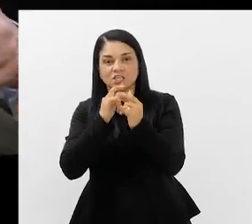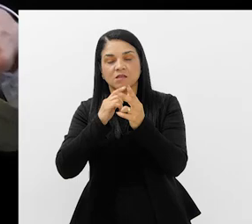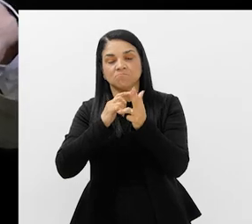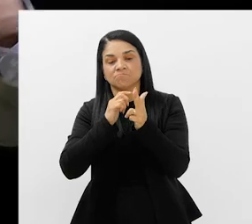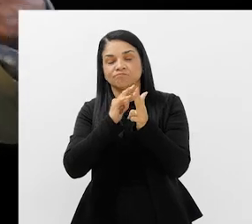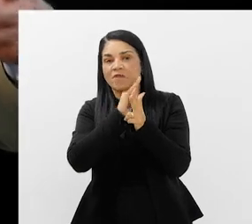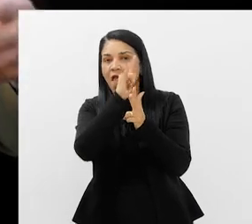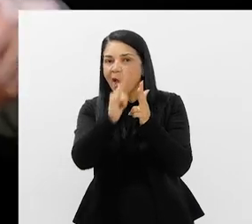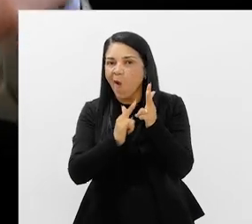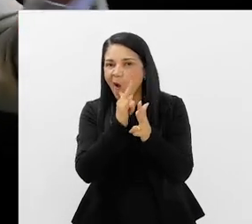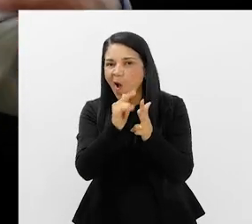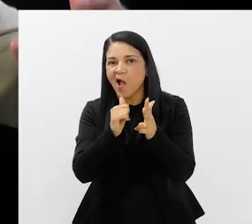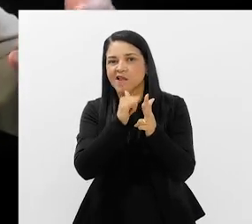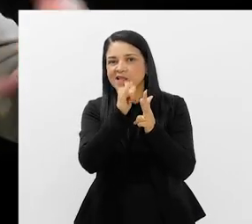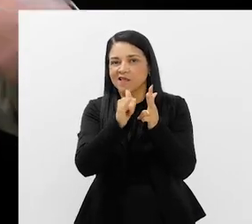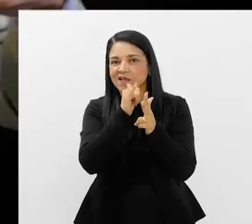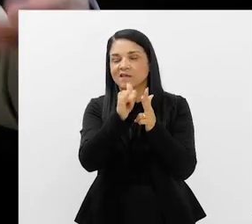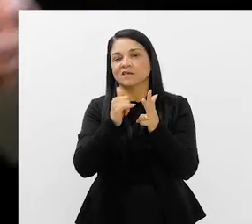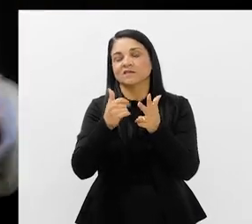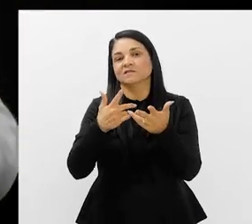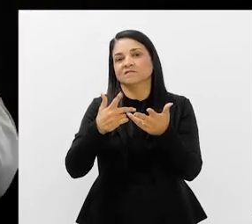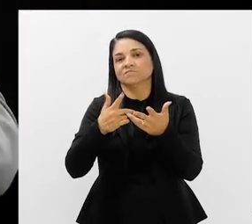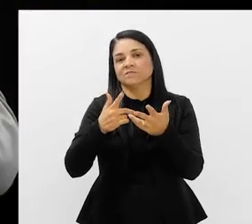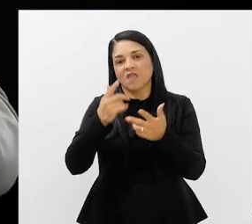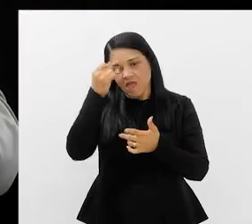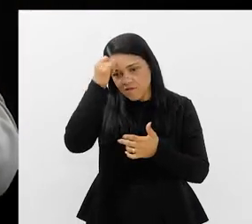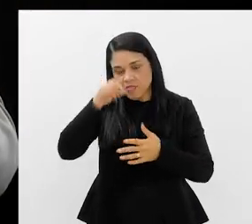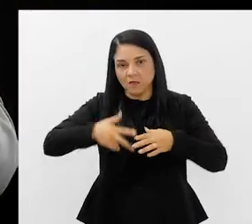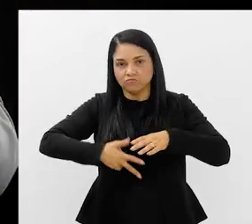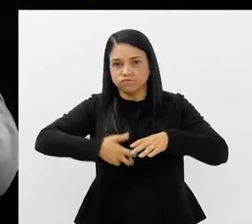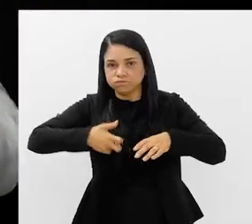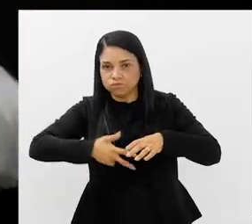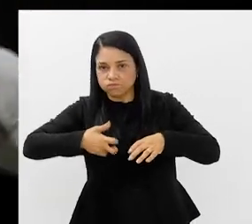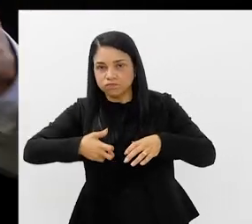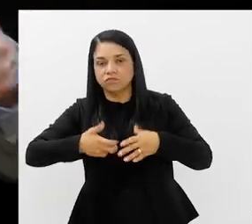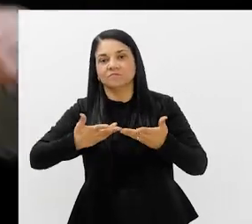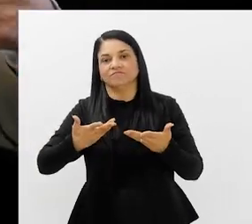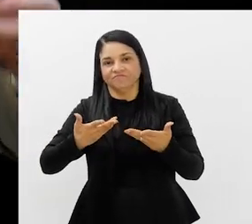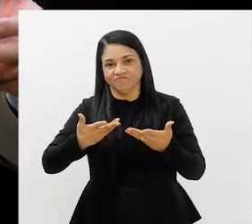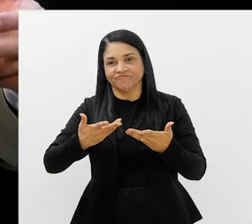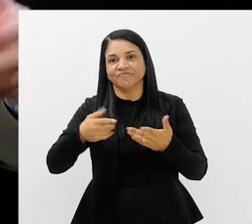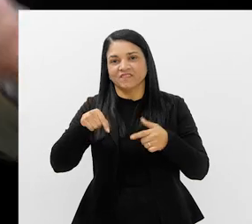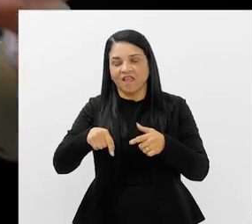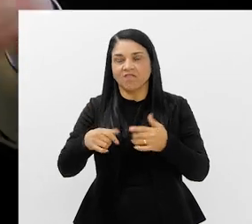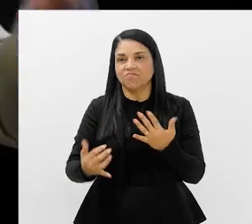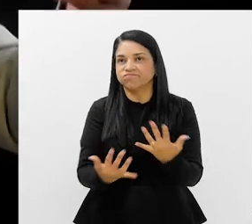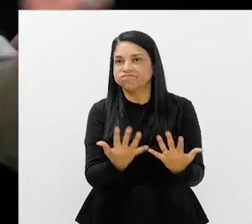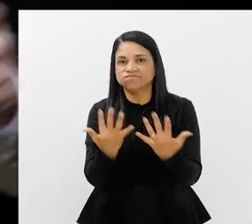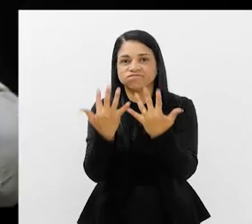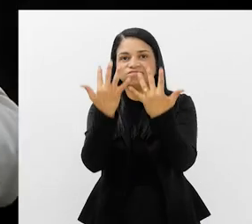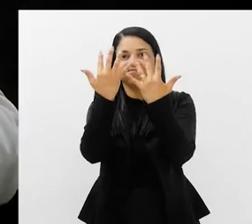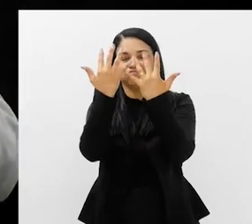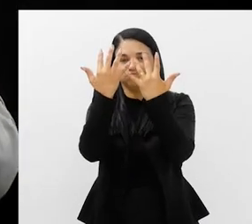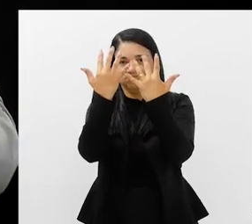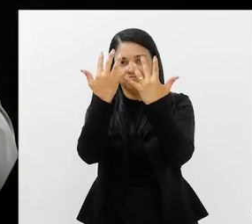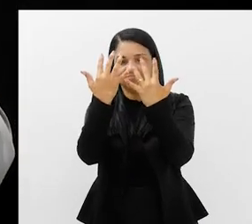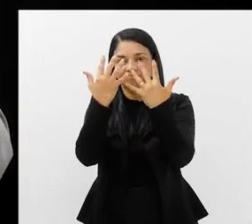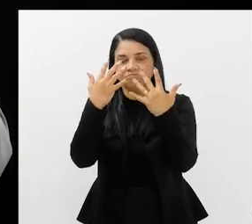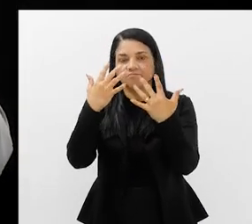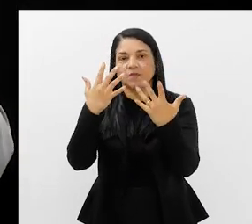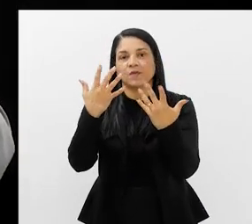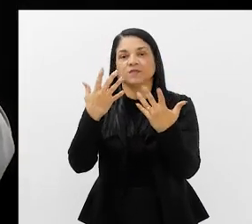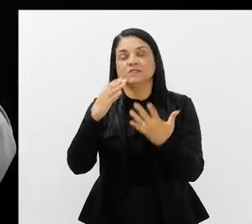energética que não use tanto o petróleo, né, e os combustíveis fósseis, que esses sim causam uma